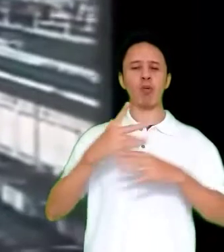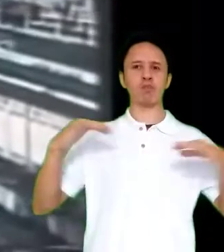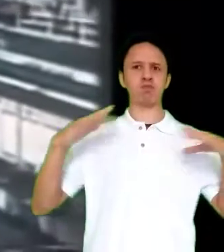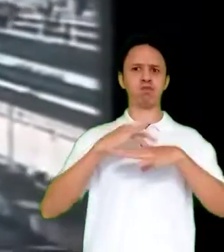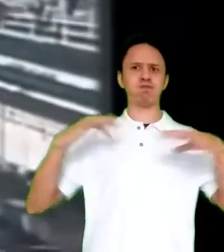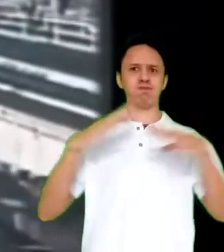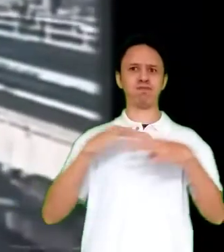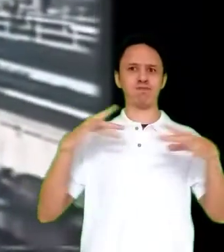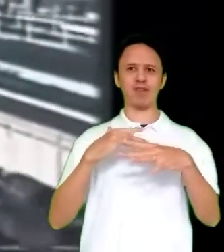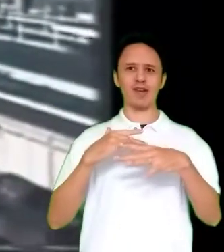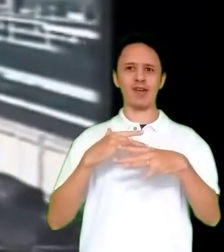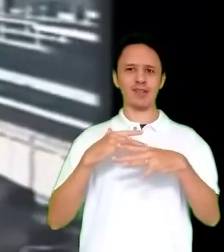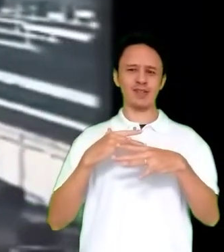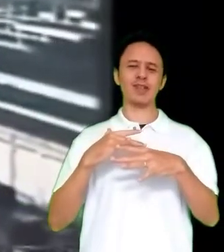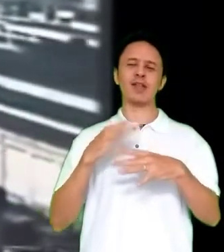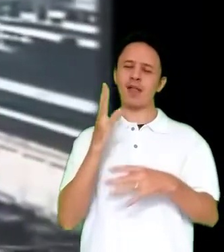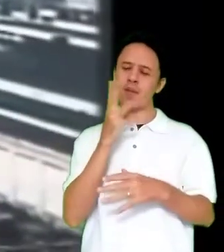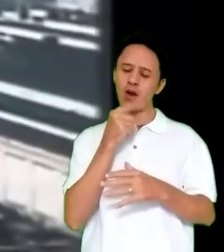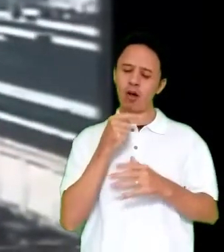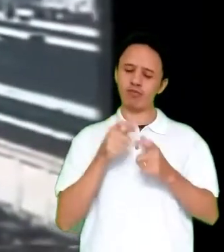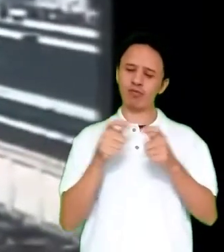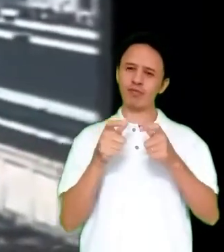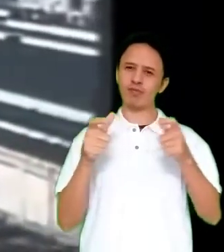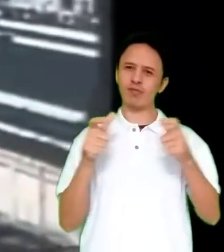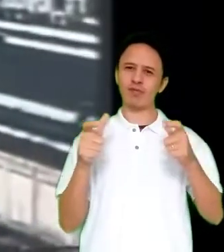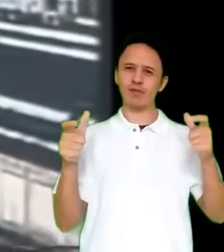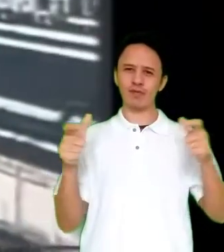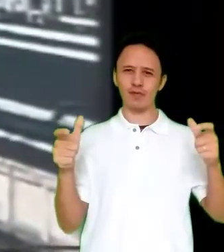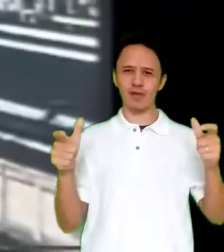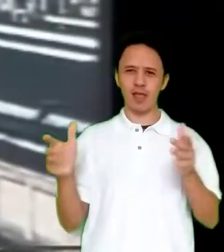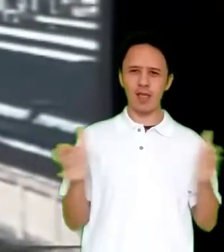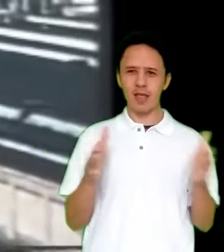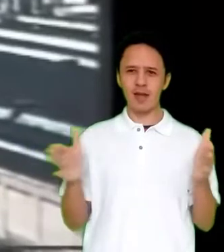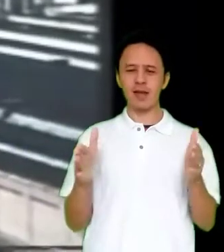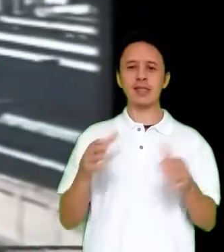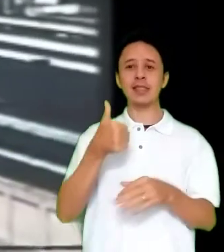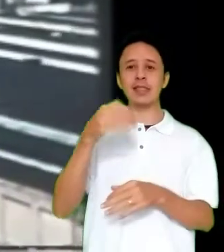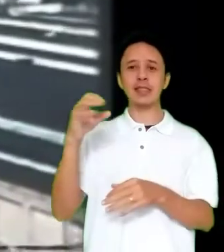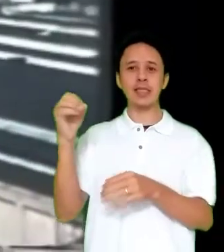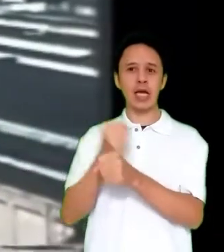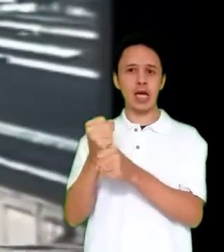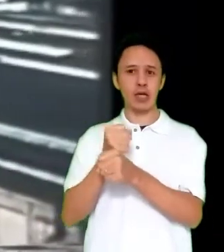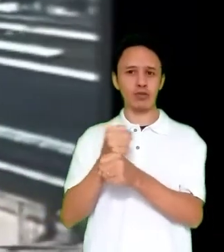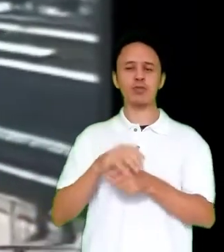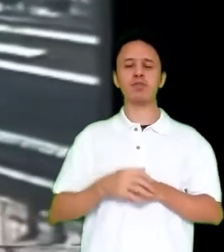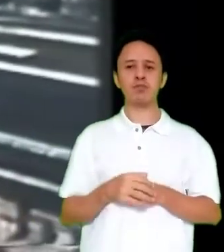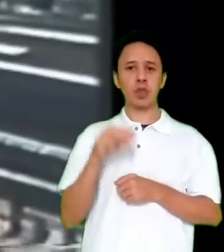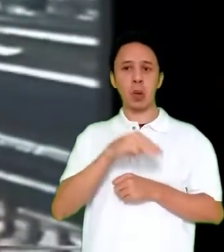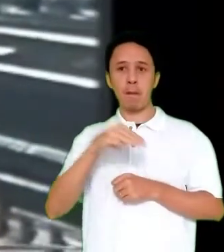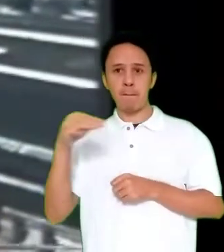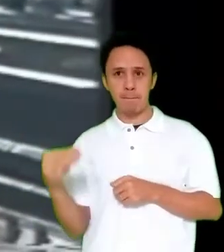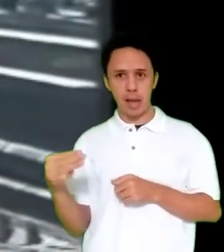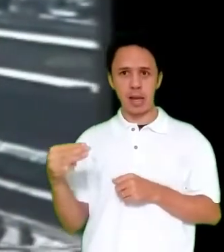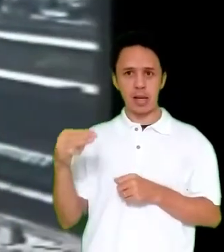Surgiram as grandes cidades, não de um dia para o outro, mas no curto espaço de 100 anos. No lugar